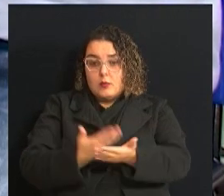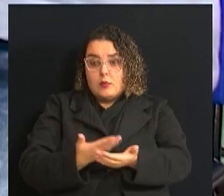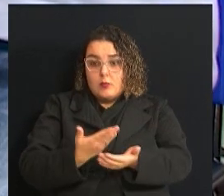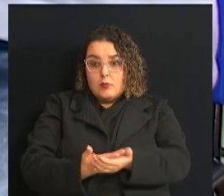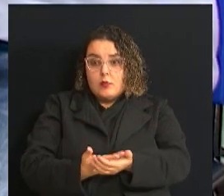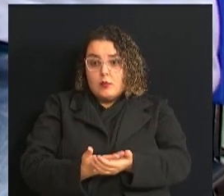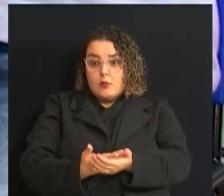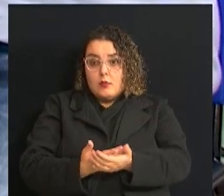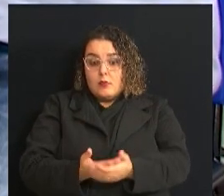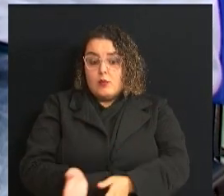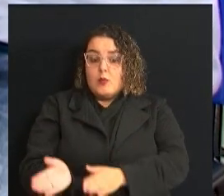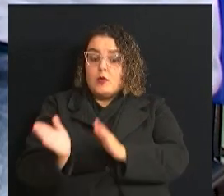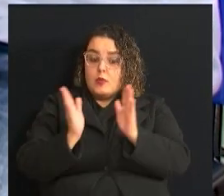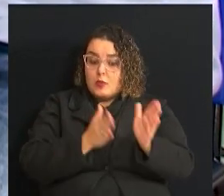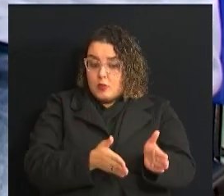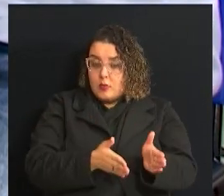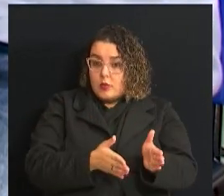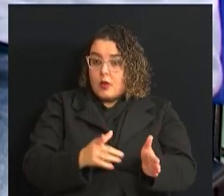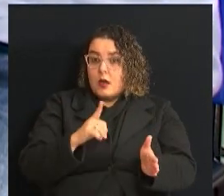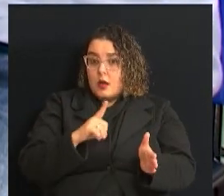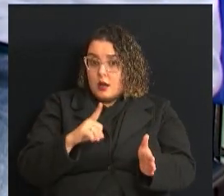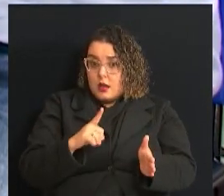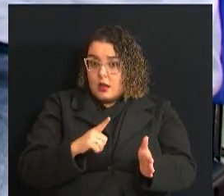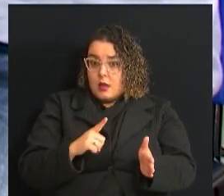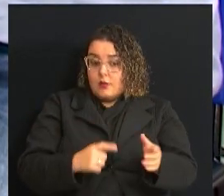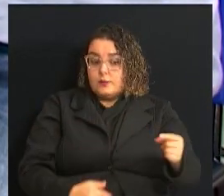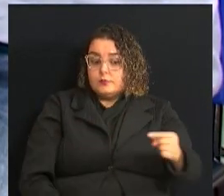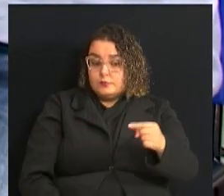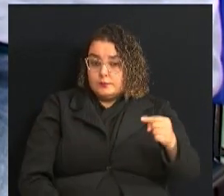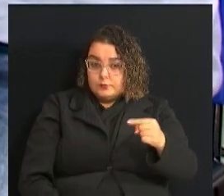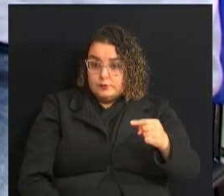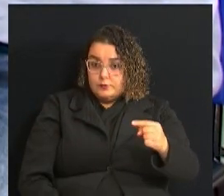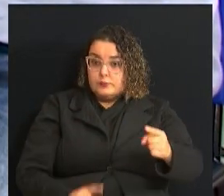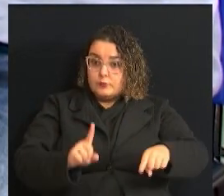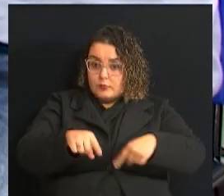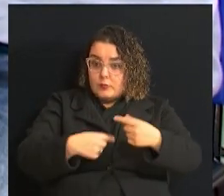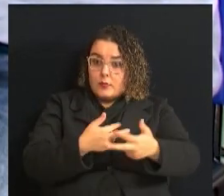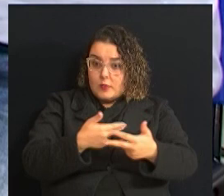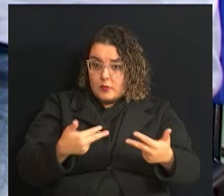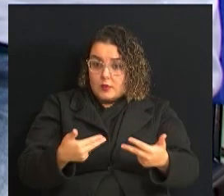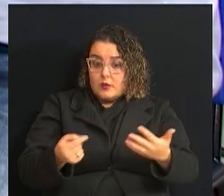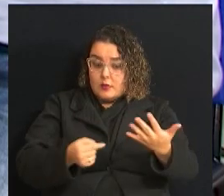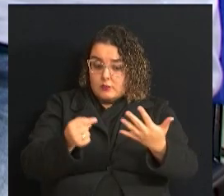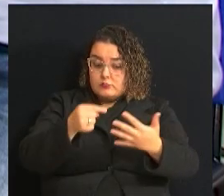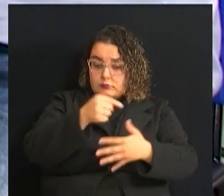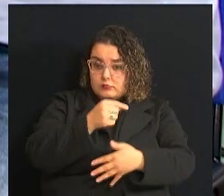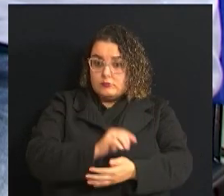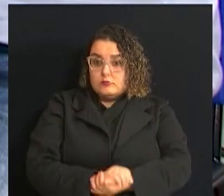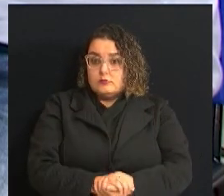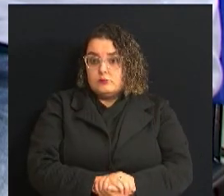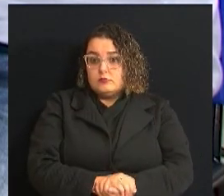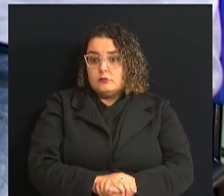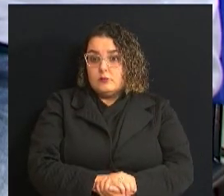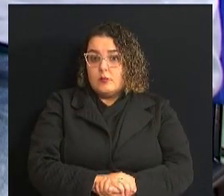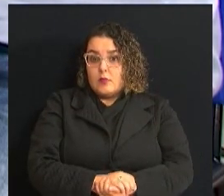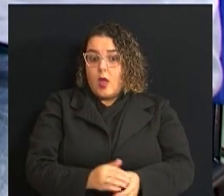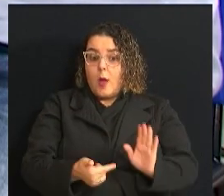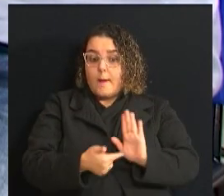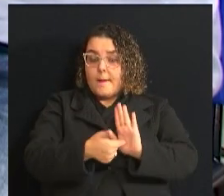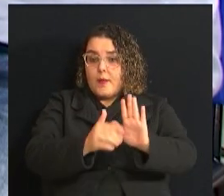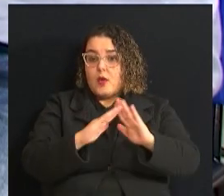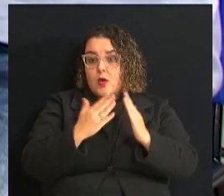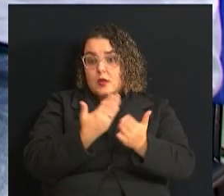Por outro lado, a gente tem uma série de outras questões, né, que revelam a escola como